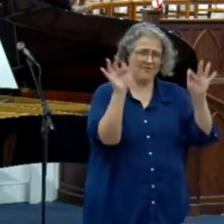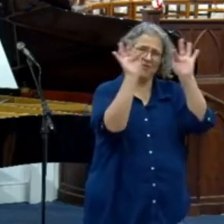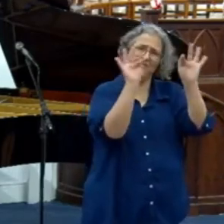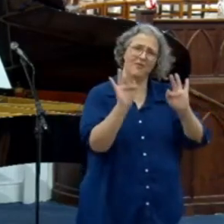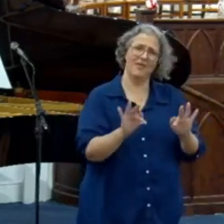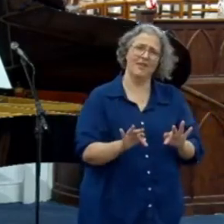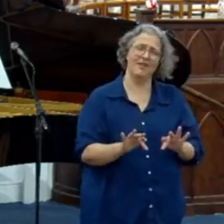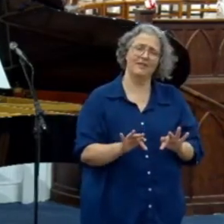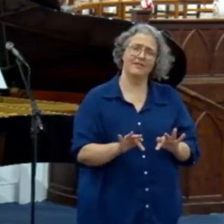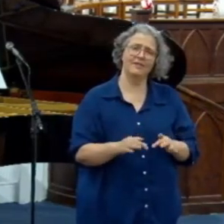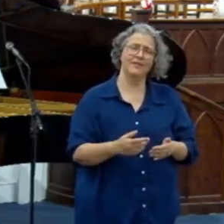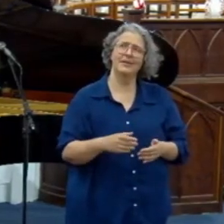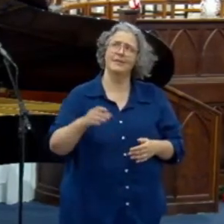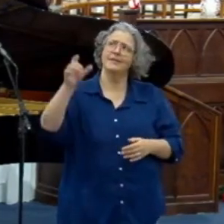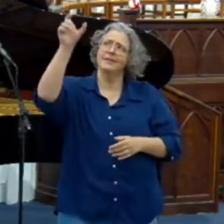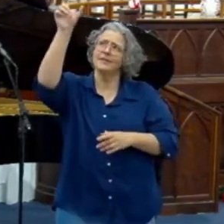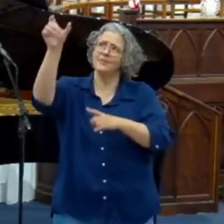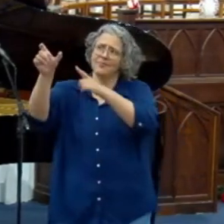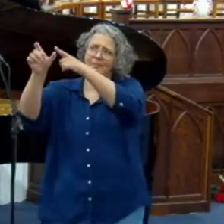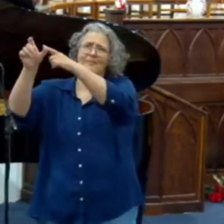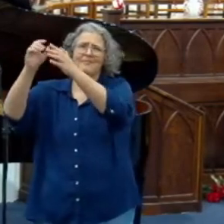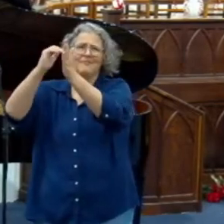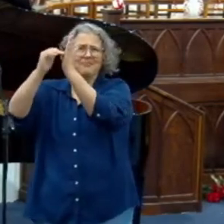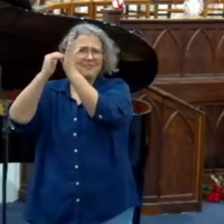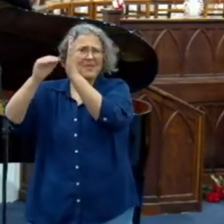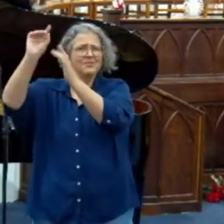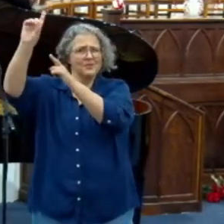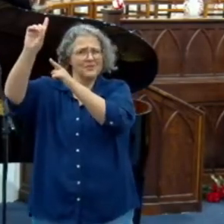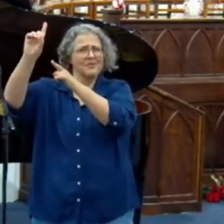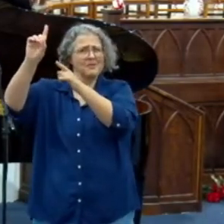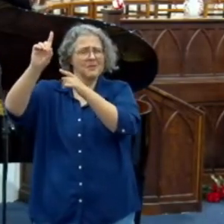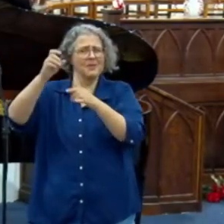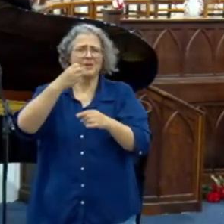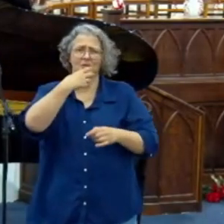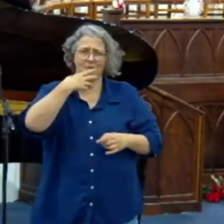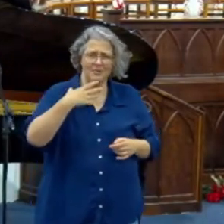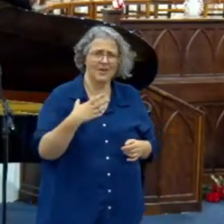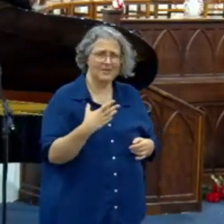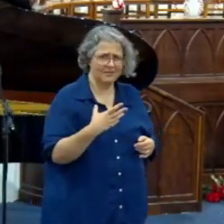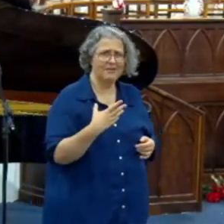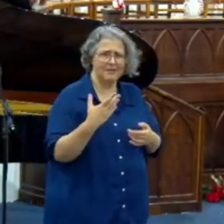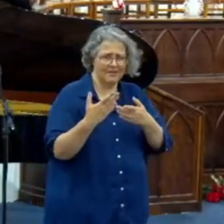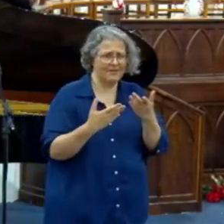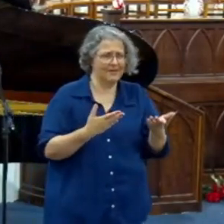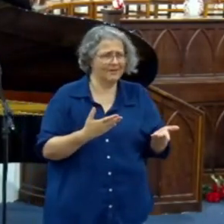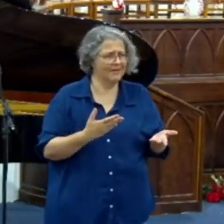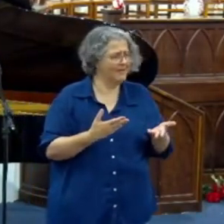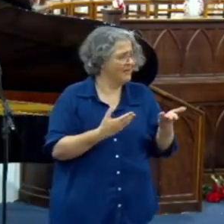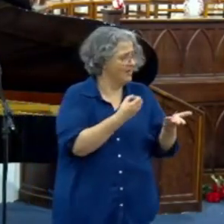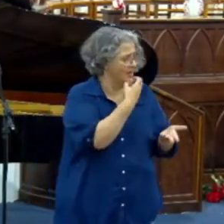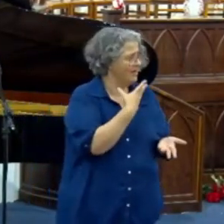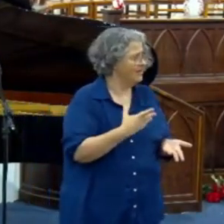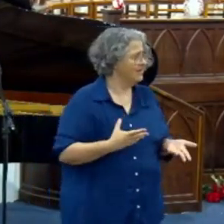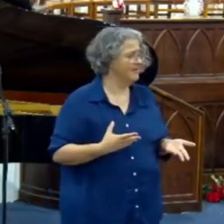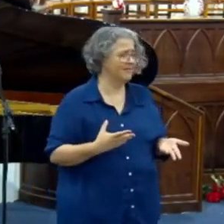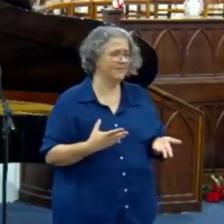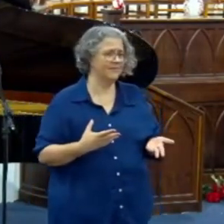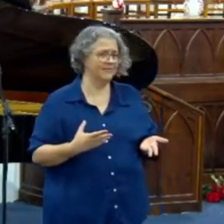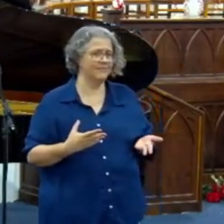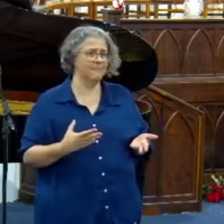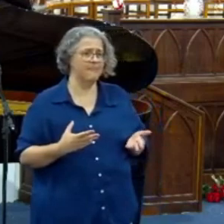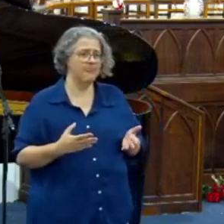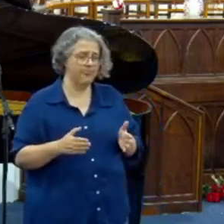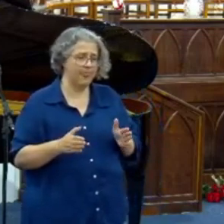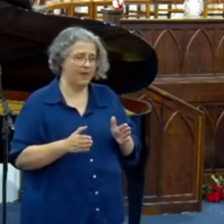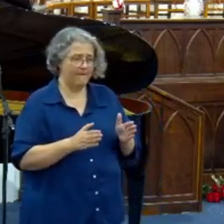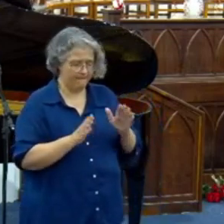o padrão divino de bondade é esse? Vamos ver. Se você olhar para um texto, você não precisa abrir, mas acompanha o